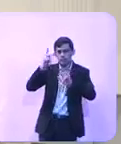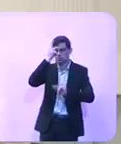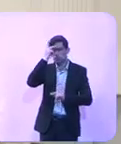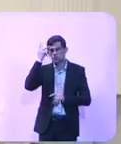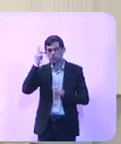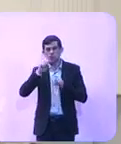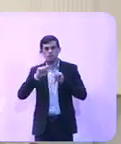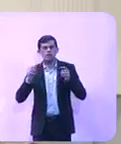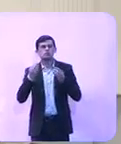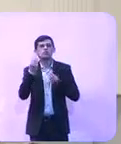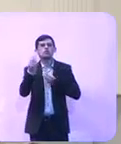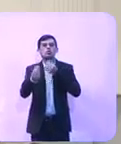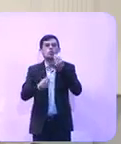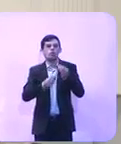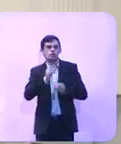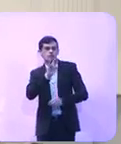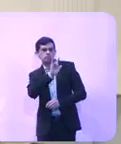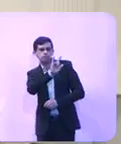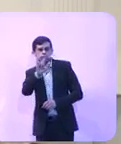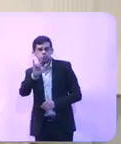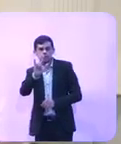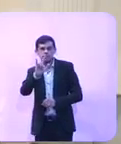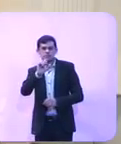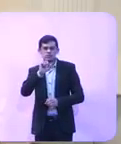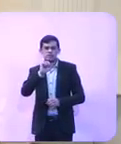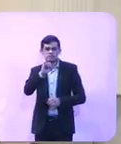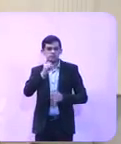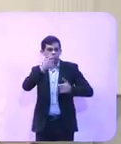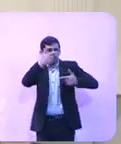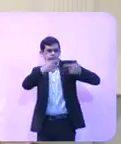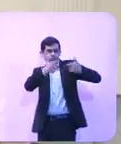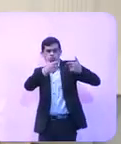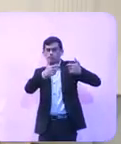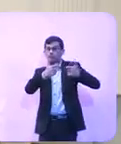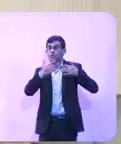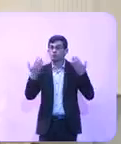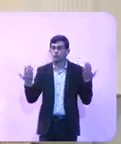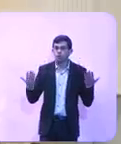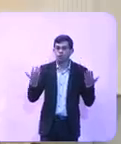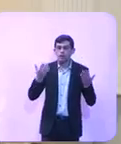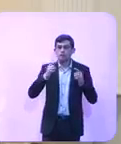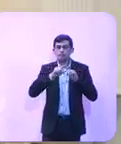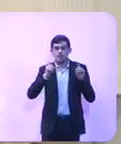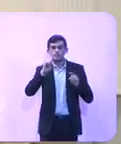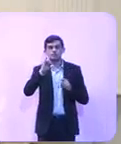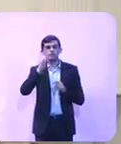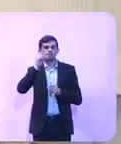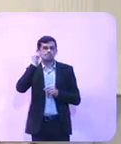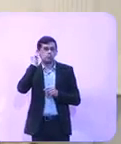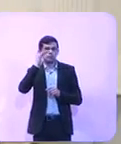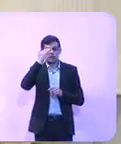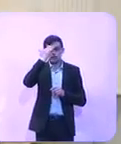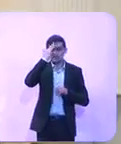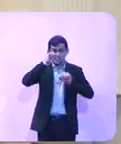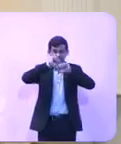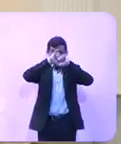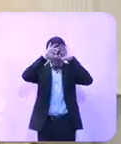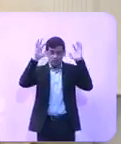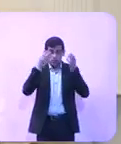como é que você vai conseguir amar as pessoas se você está brigando com elas? Mas se você é capaz de discernir que muitas